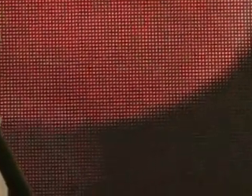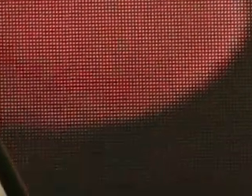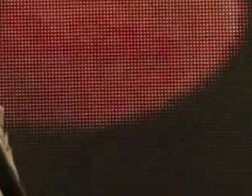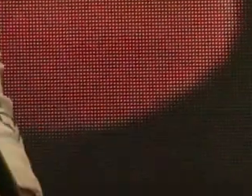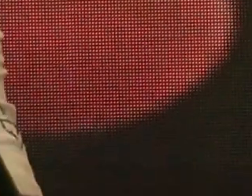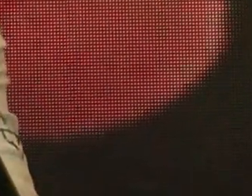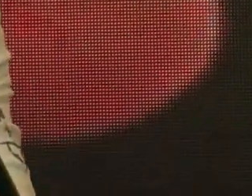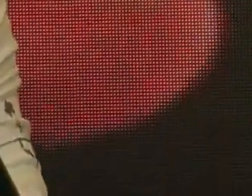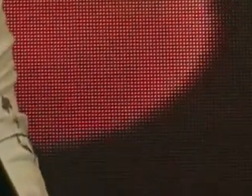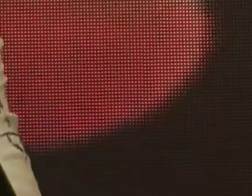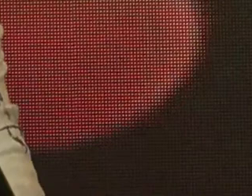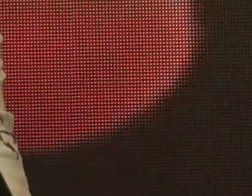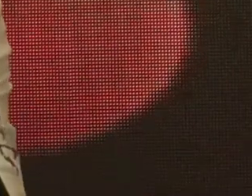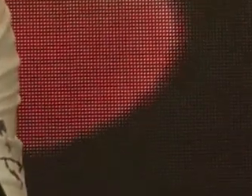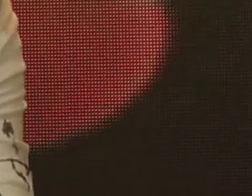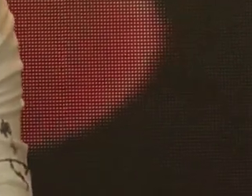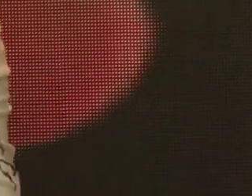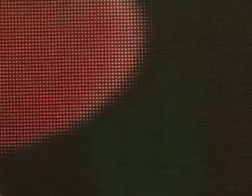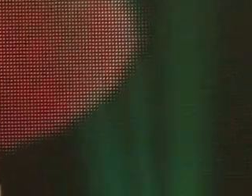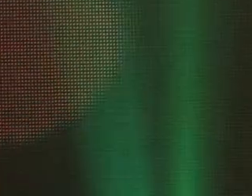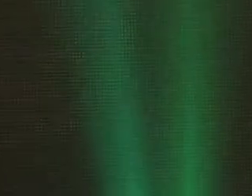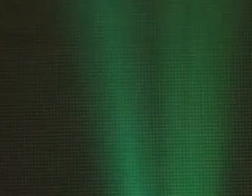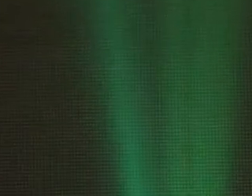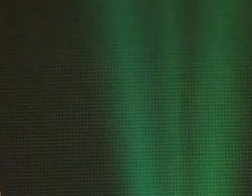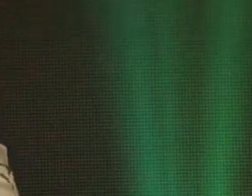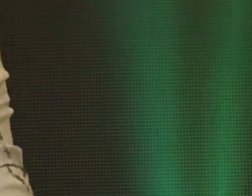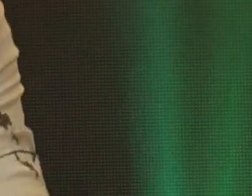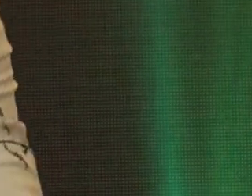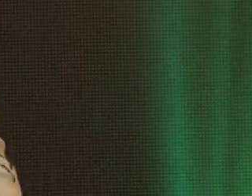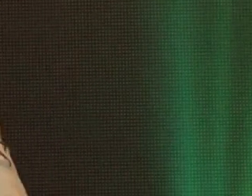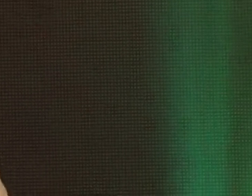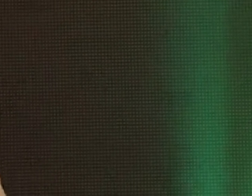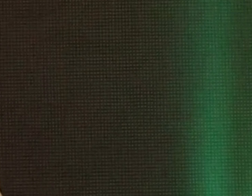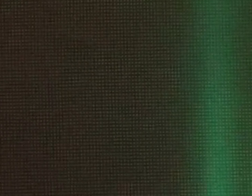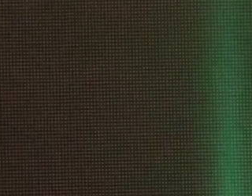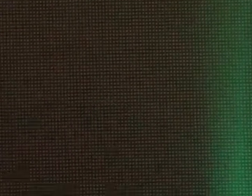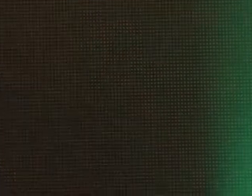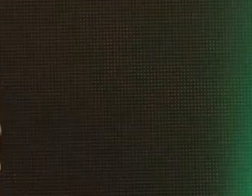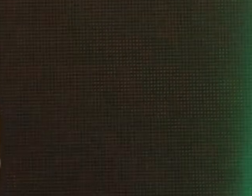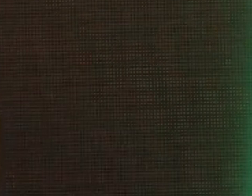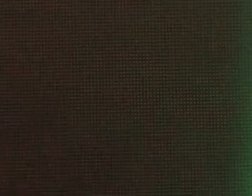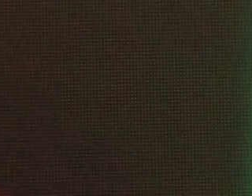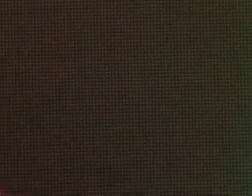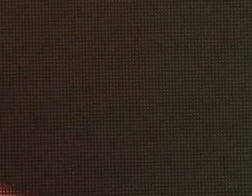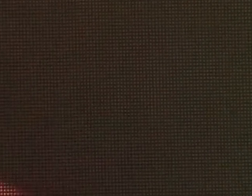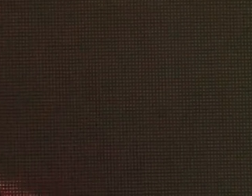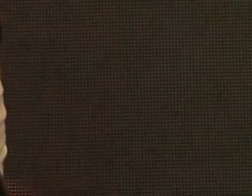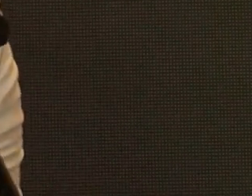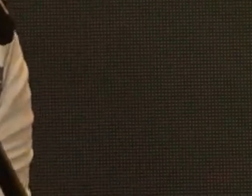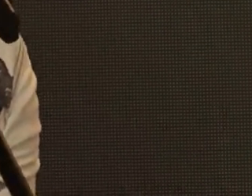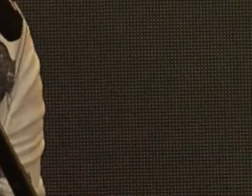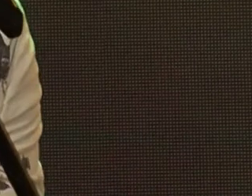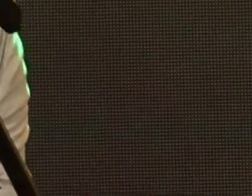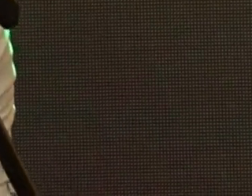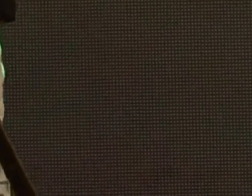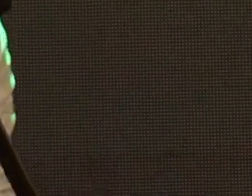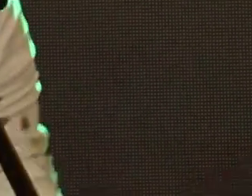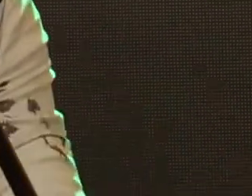se entrega inteira. Meu Deus, ela é demais. Uma deusa, uma louca, uma